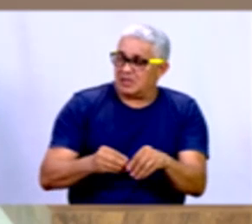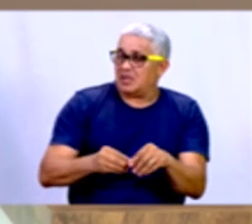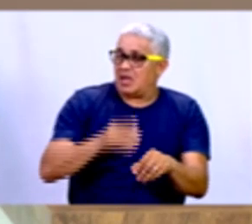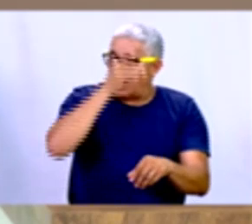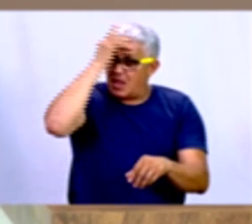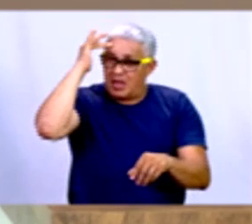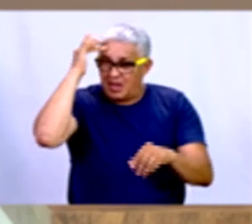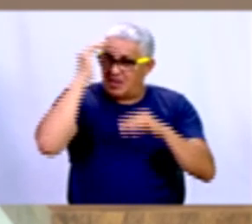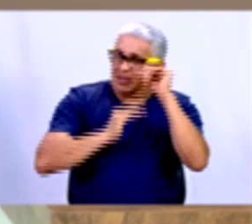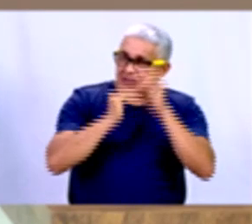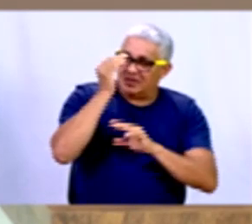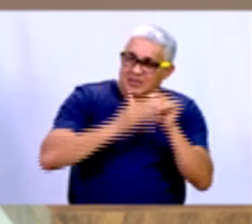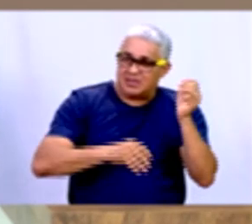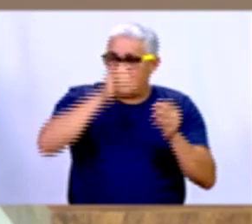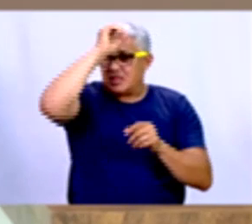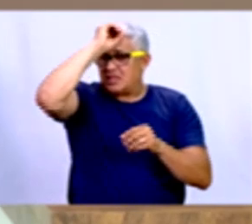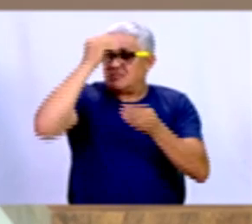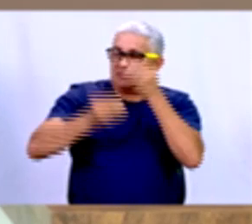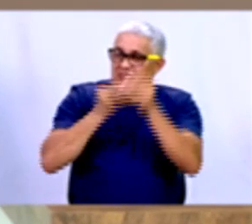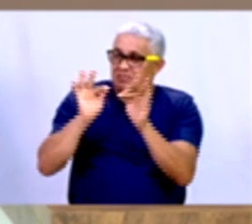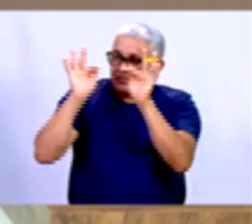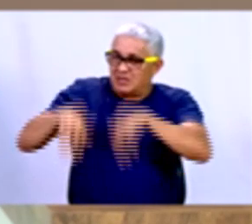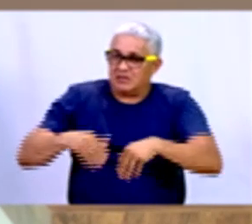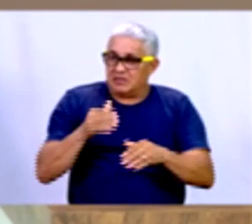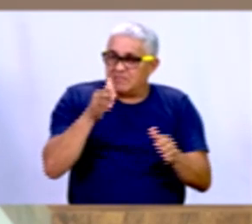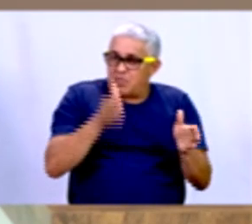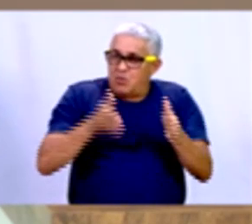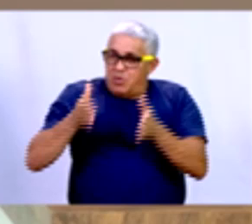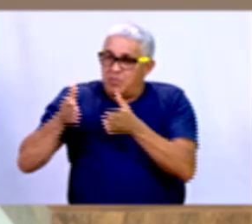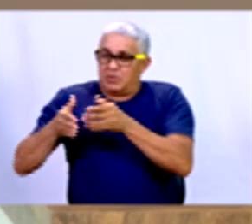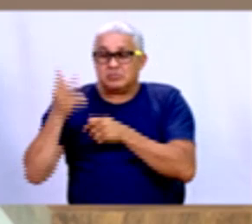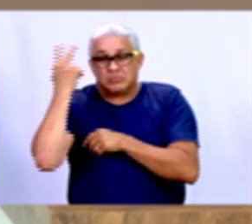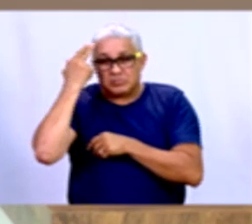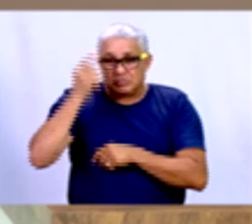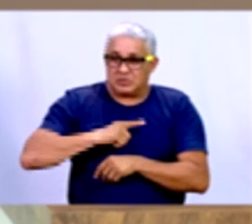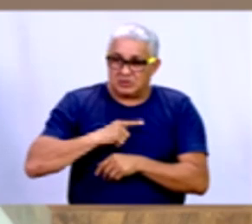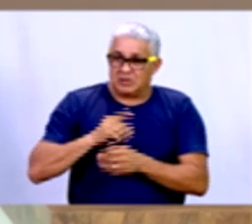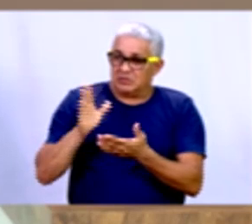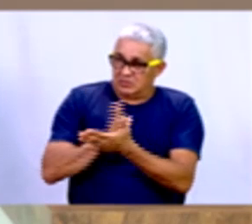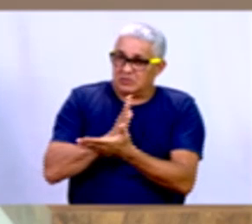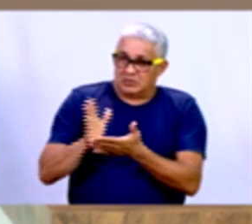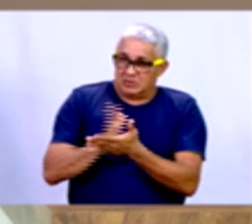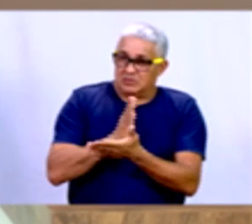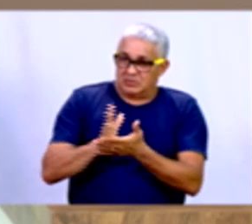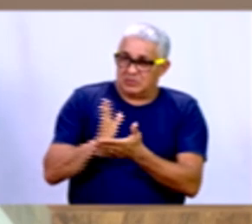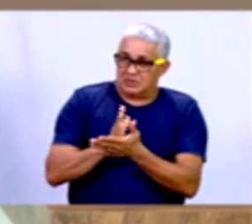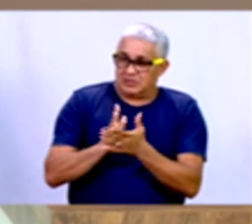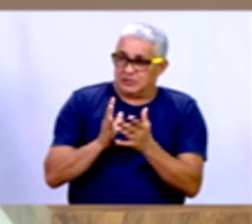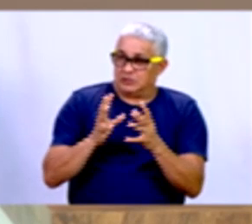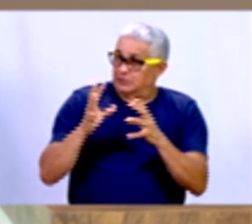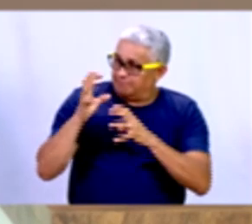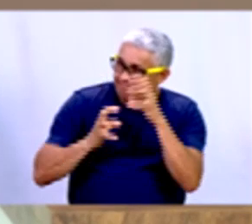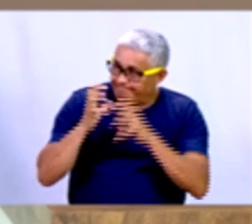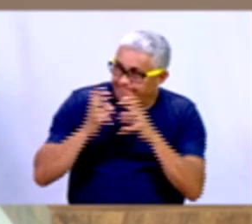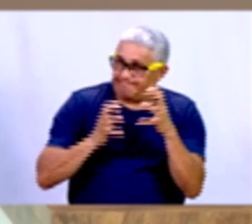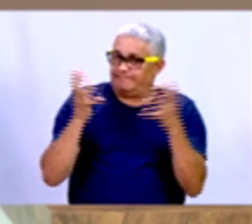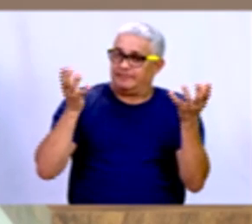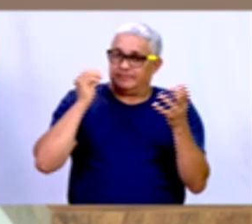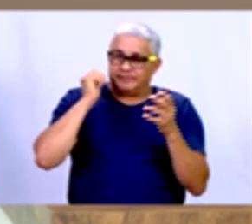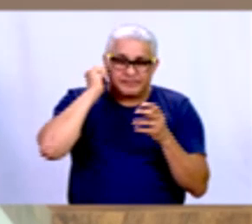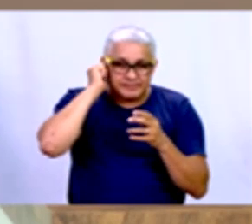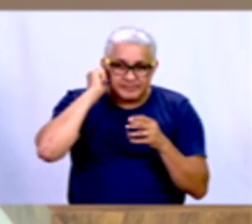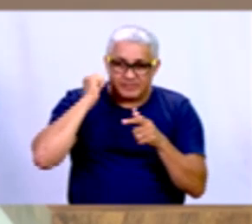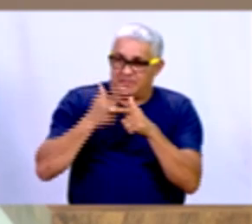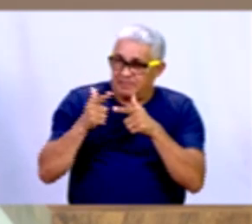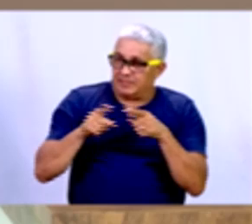sistema ficasse ao final do desenvolvimento. Então, é muito comum ter um certo atrito entre o usuário e o desenvolvedor